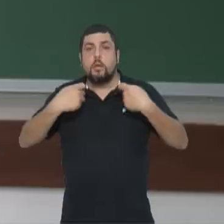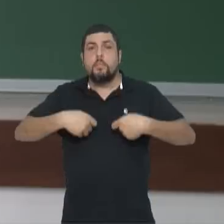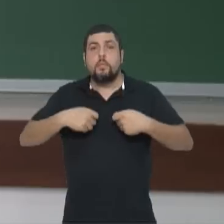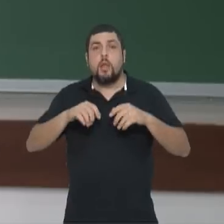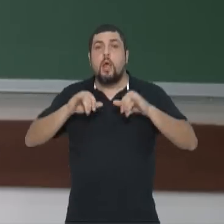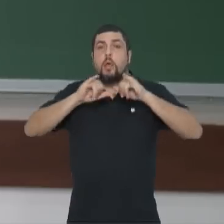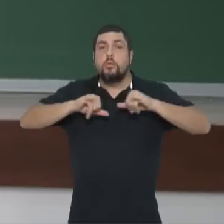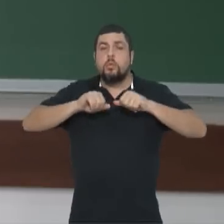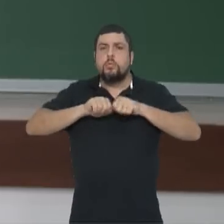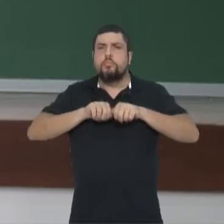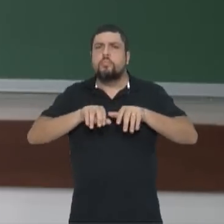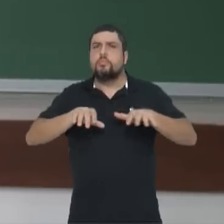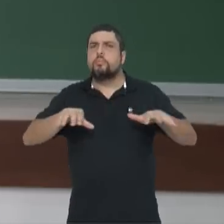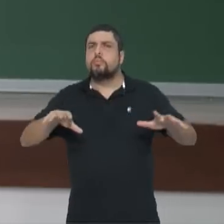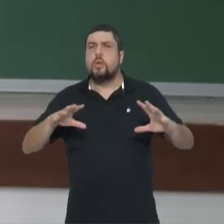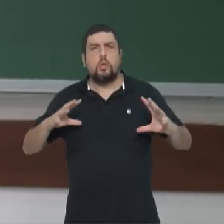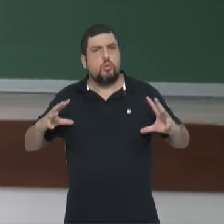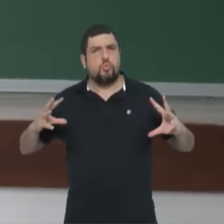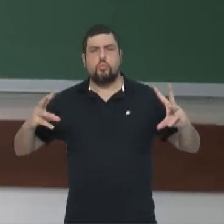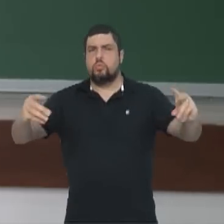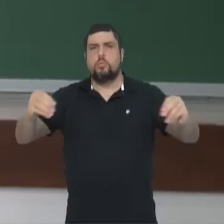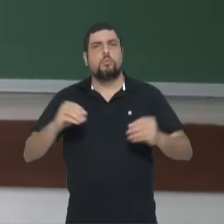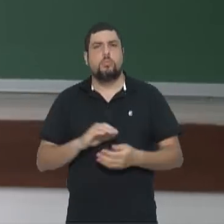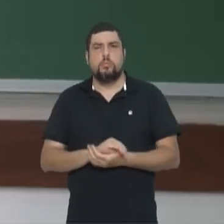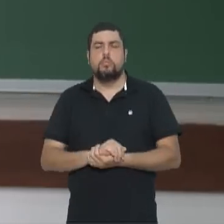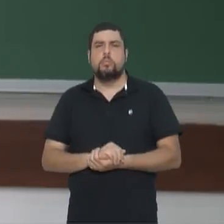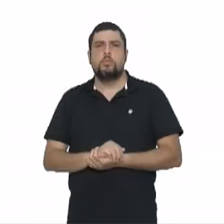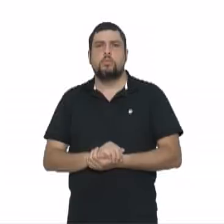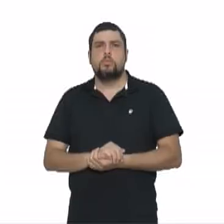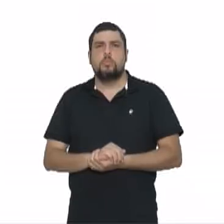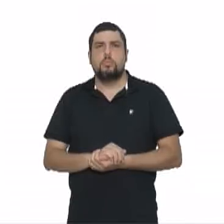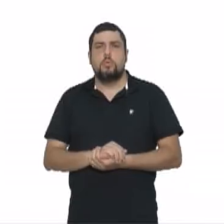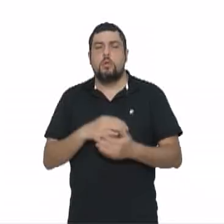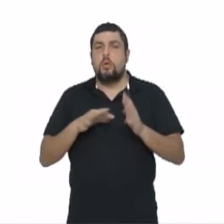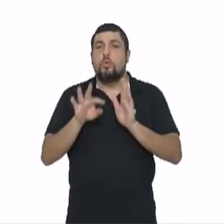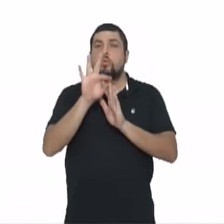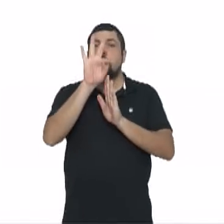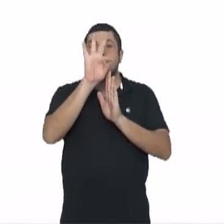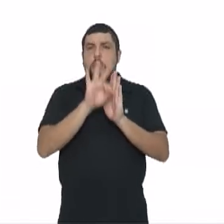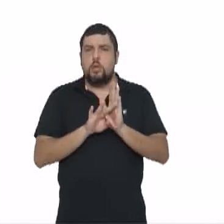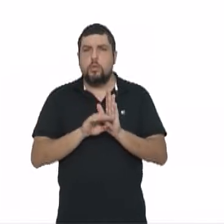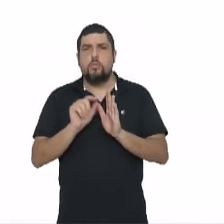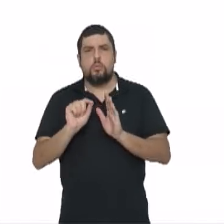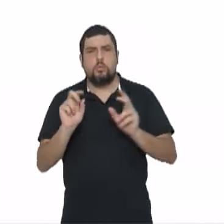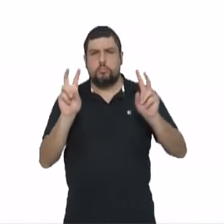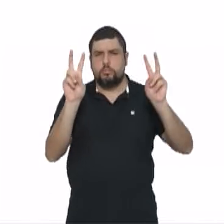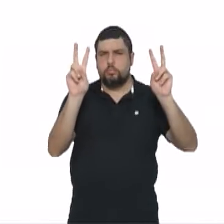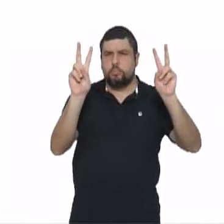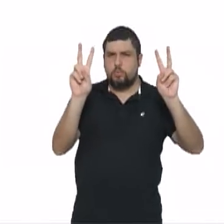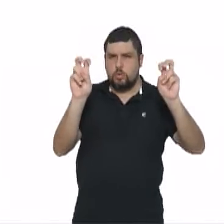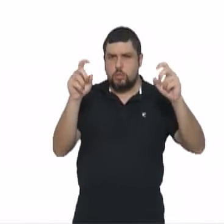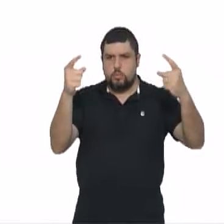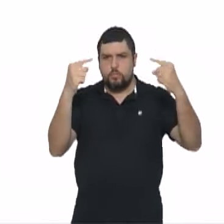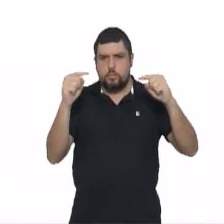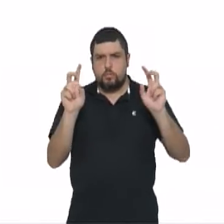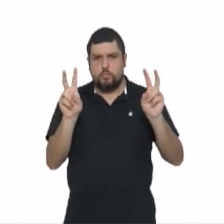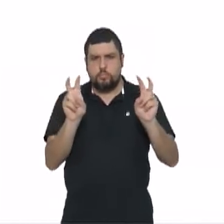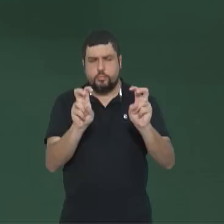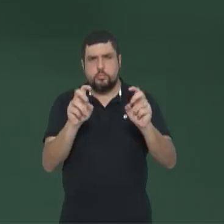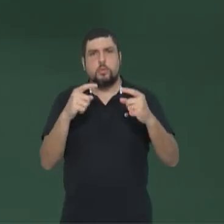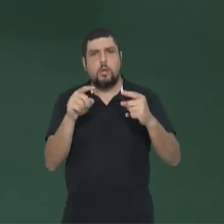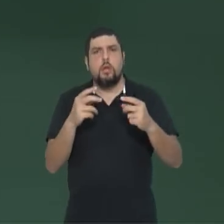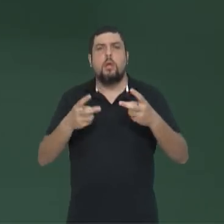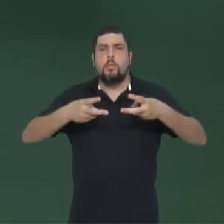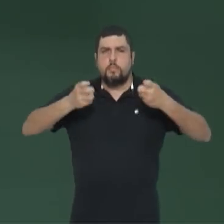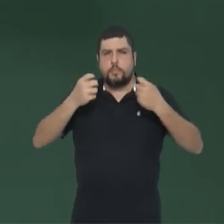notícia precisa chegar a todas essas pessoas, certo? Os textos com títulos, então, principal e auxiliar, nós vimos que esse